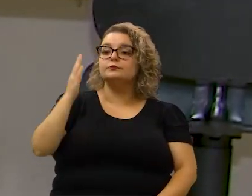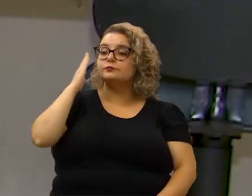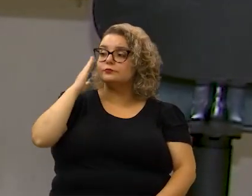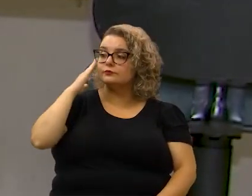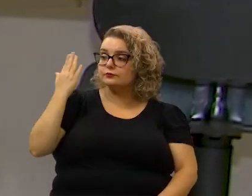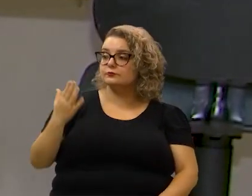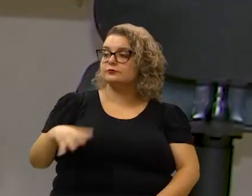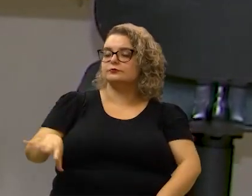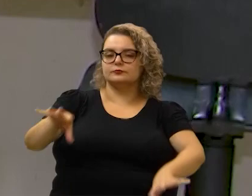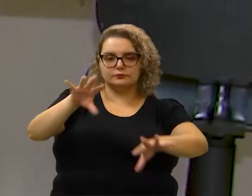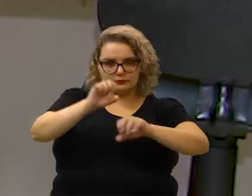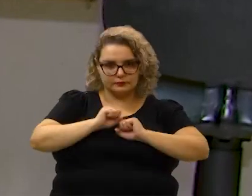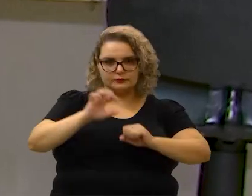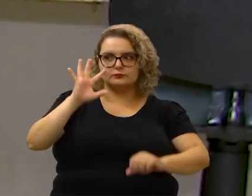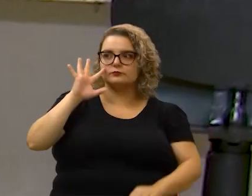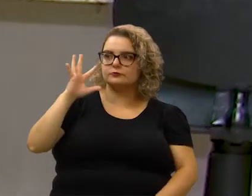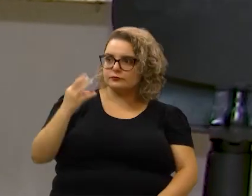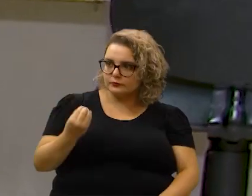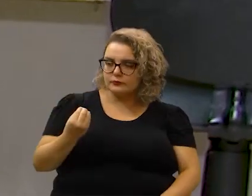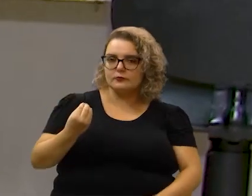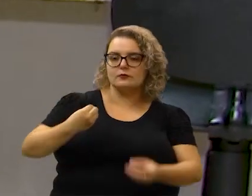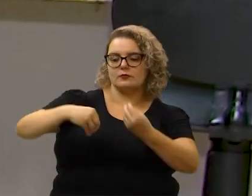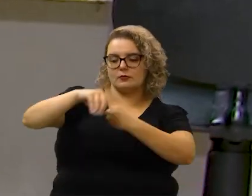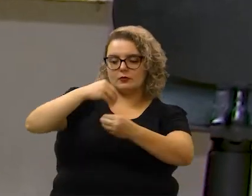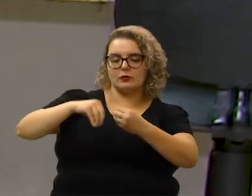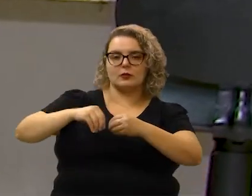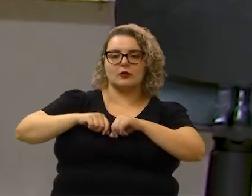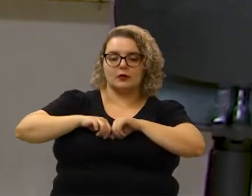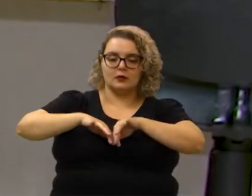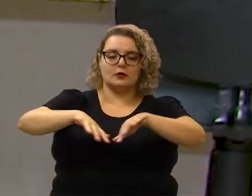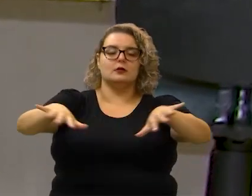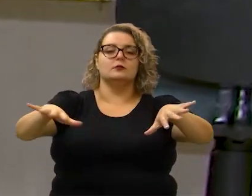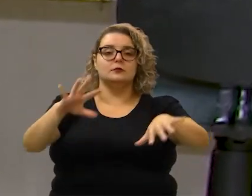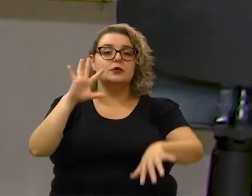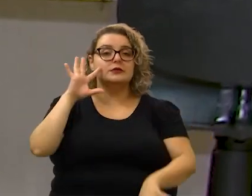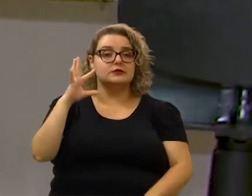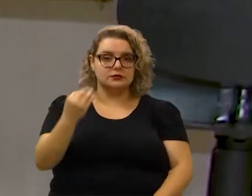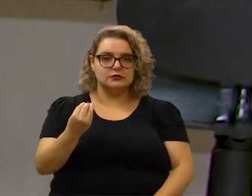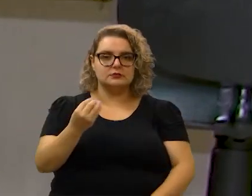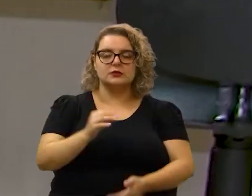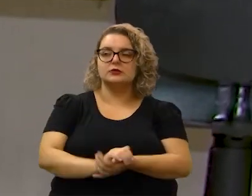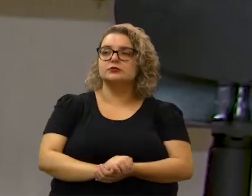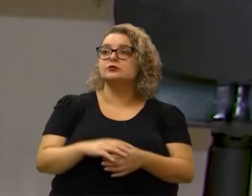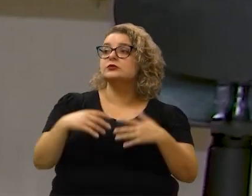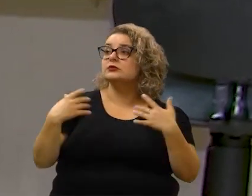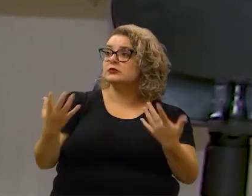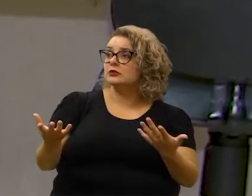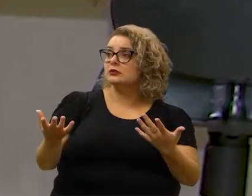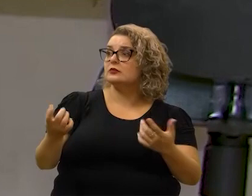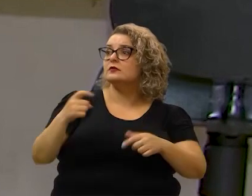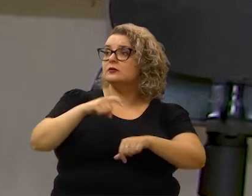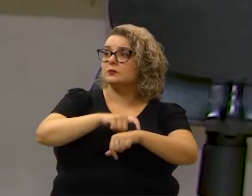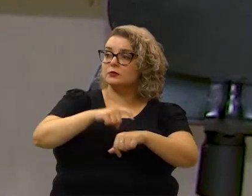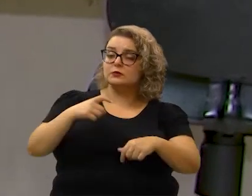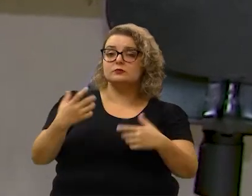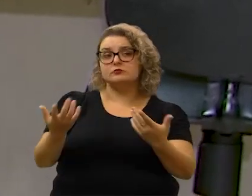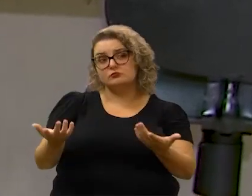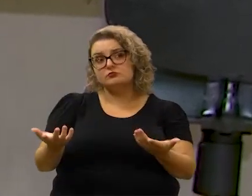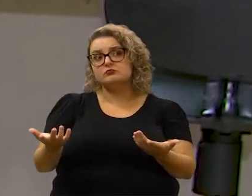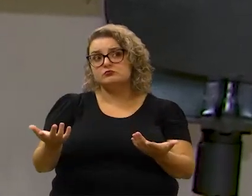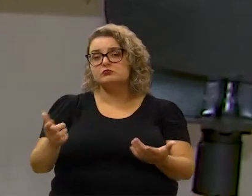conseguem entender, assimilaram e conseguem replicar e multiplicar esse conhecimento. Então, foi um